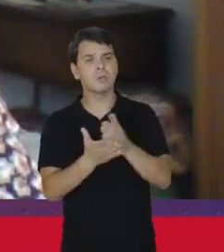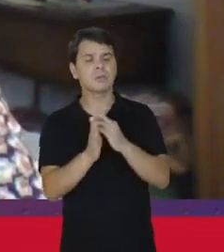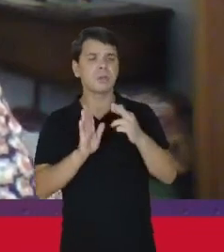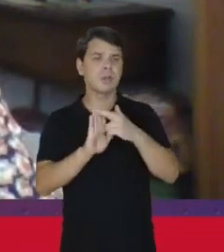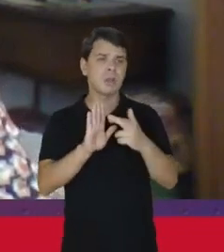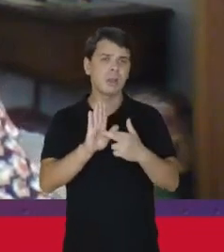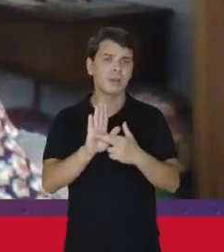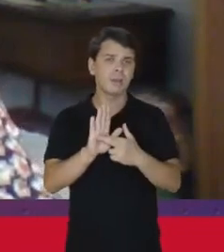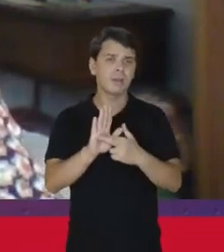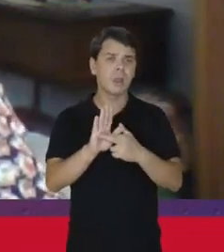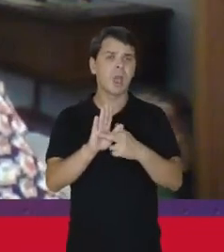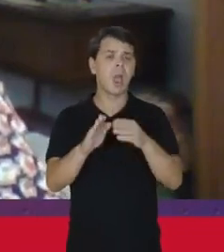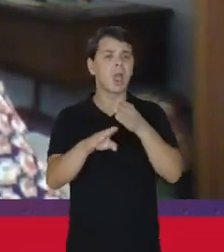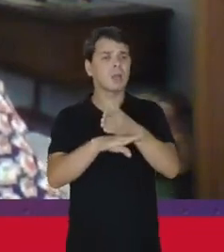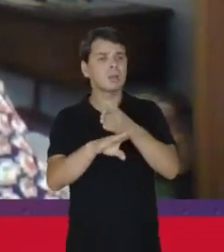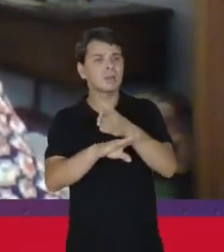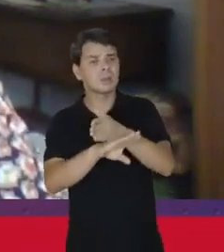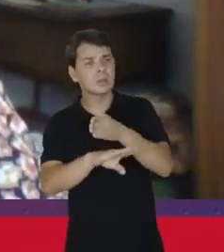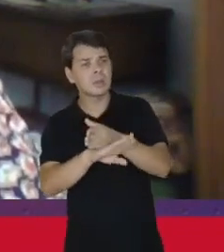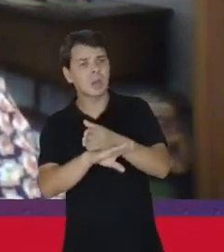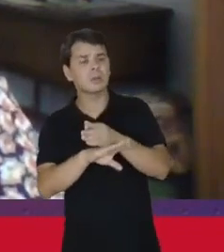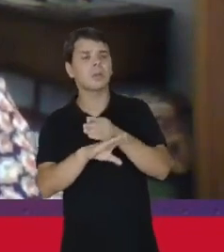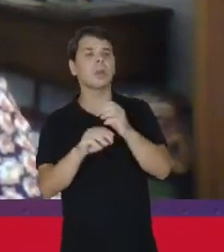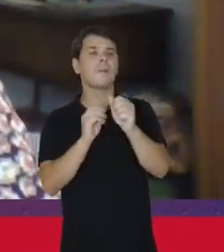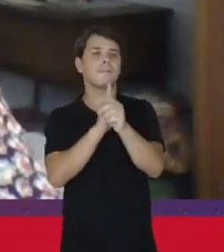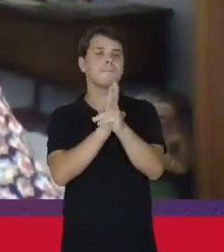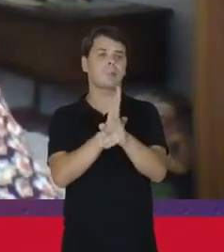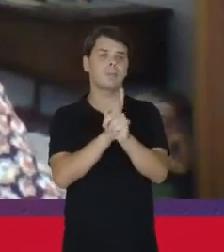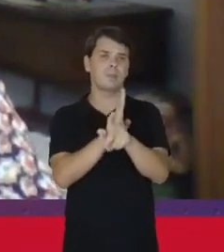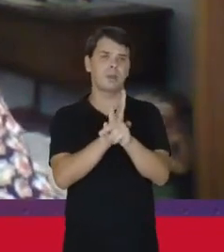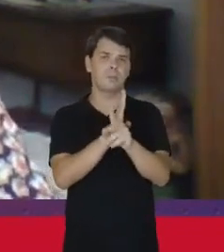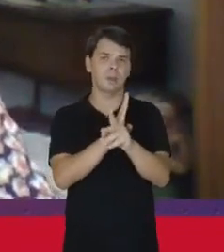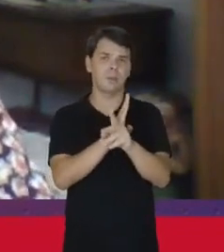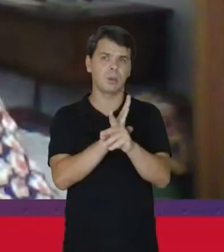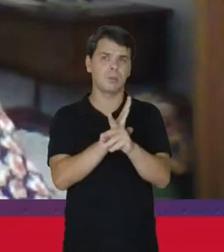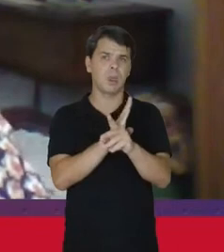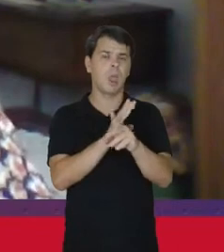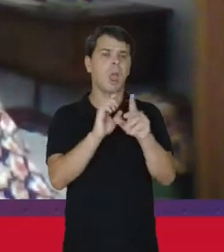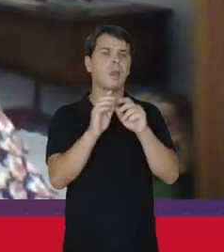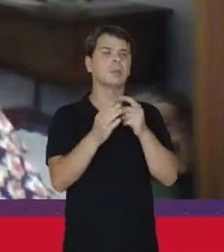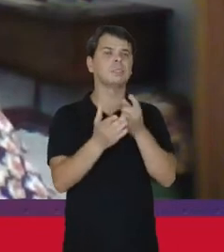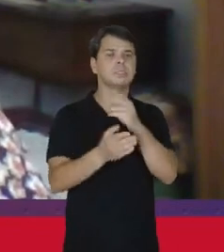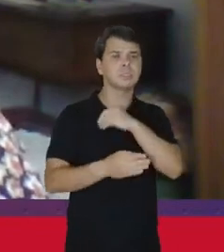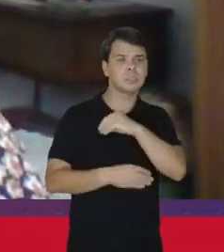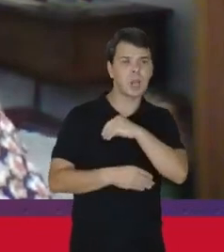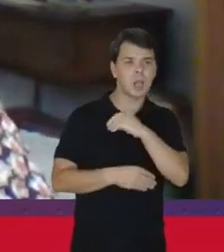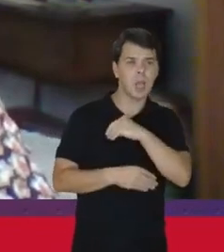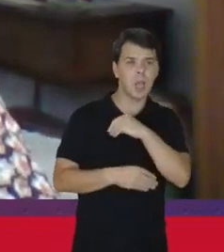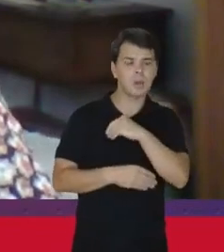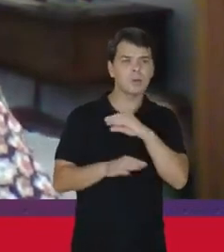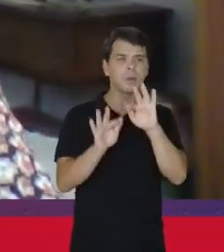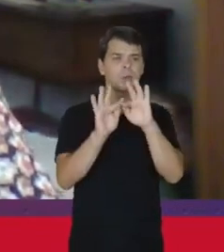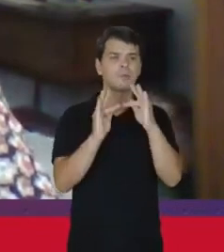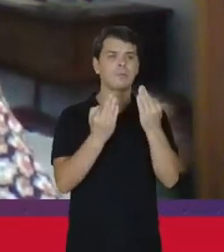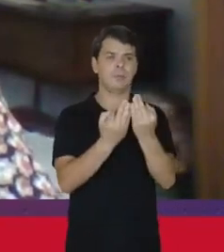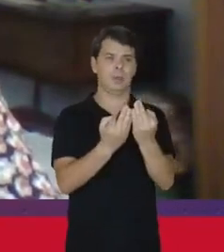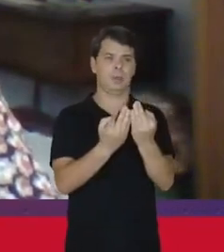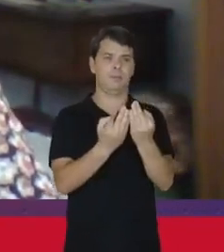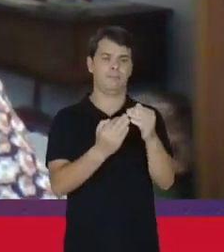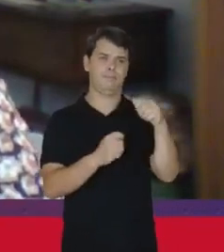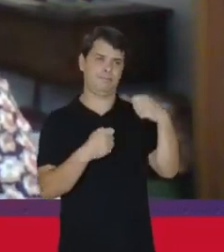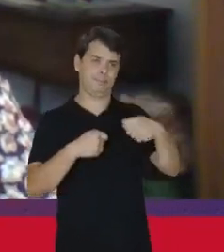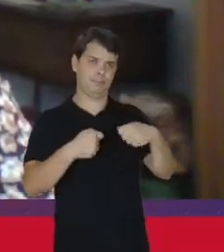estabelece para o acesso ao benefício de prestação continuada, como, por exemplo, a renda da família, que ela